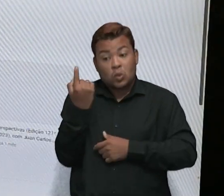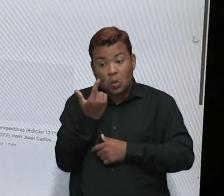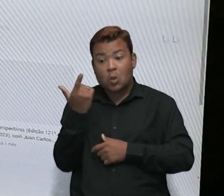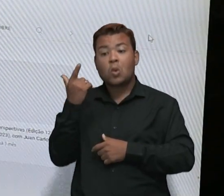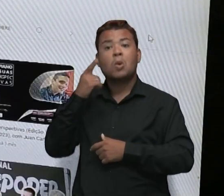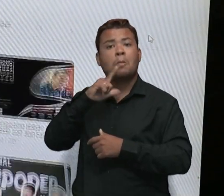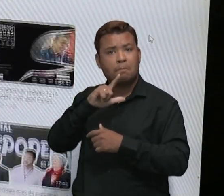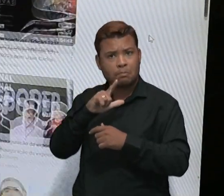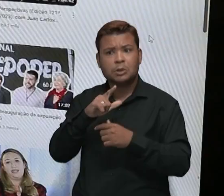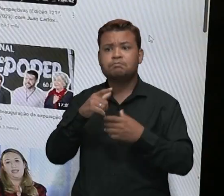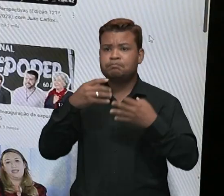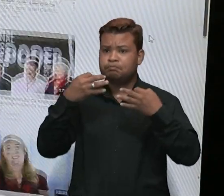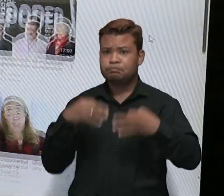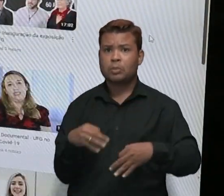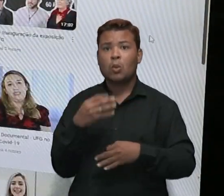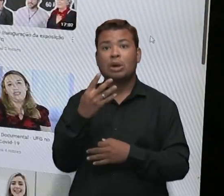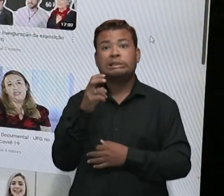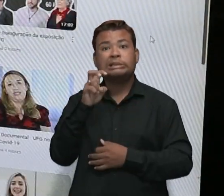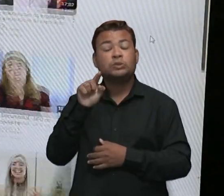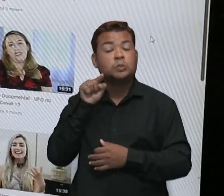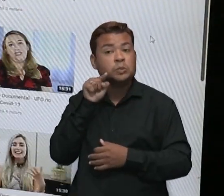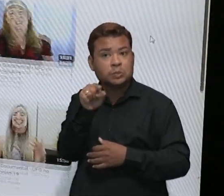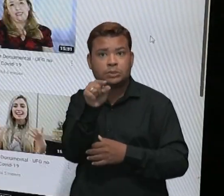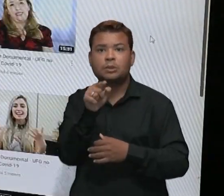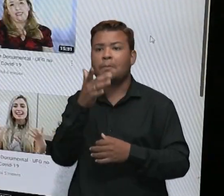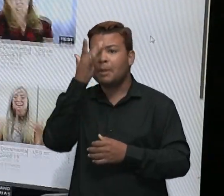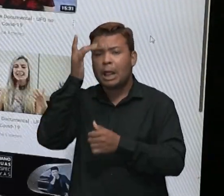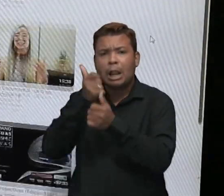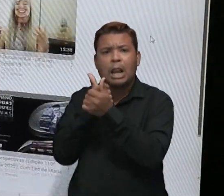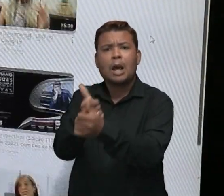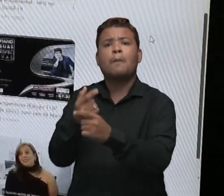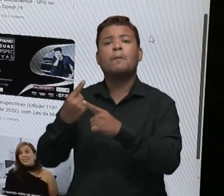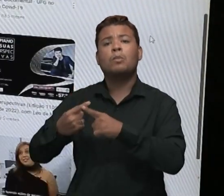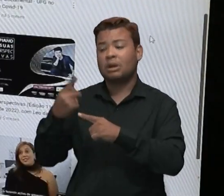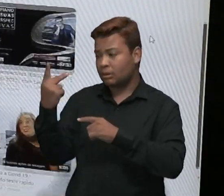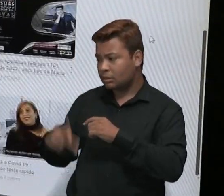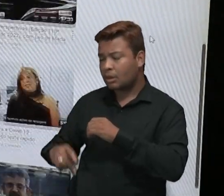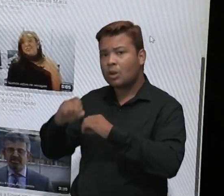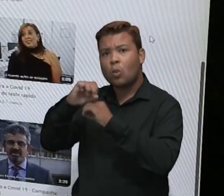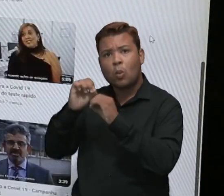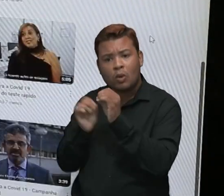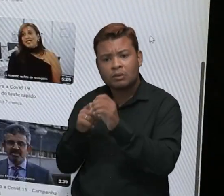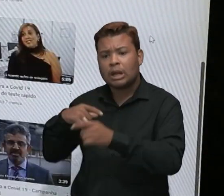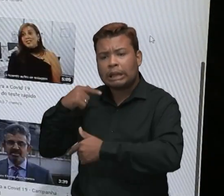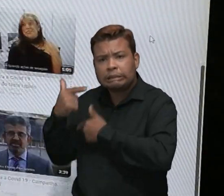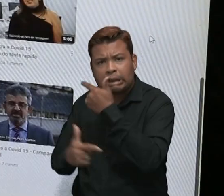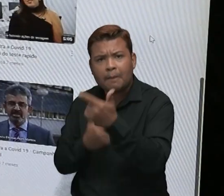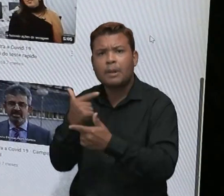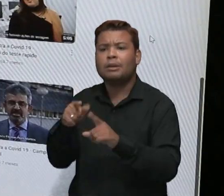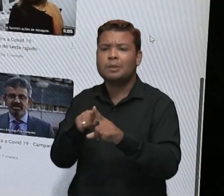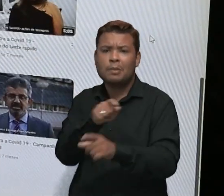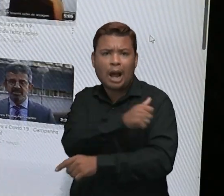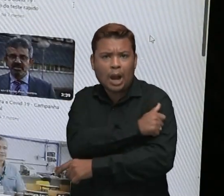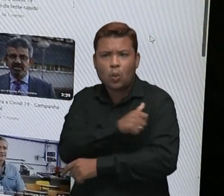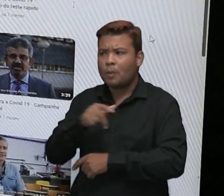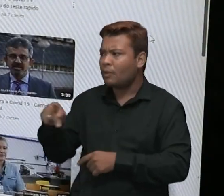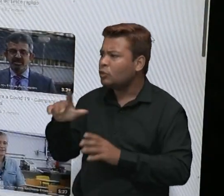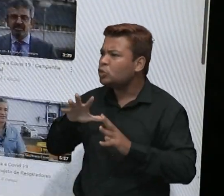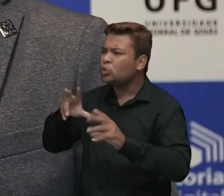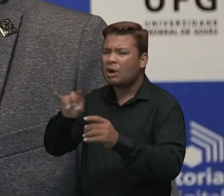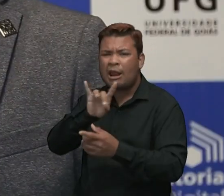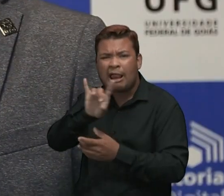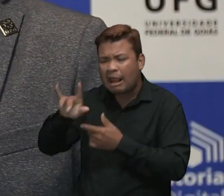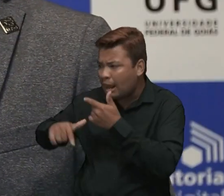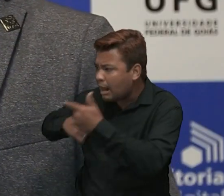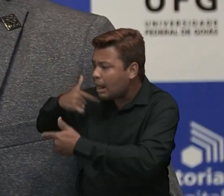número de 45 mil seguidores por conta da virtuosidade da produção de cada estudante, de cada professor e de cada